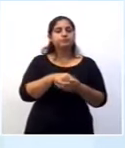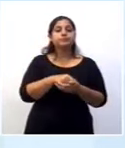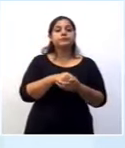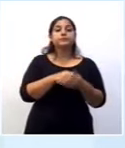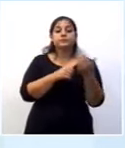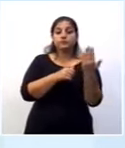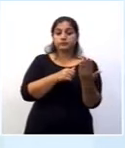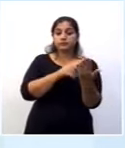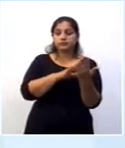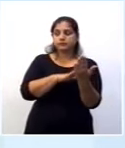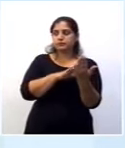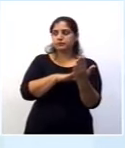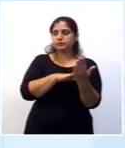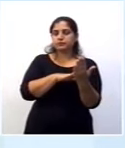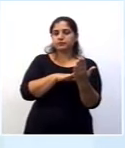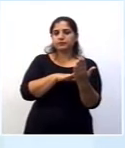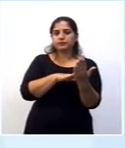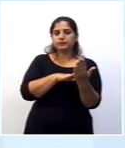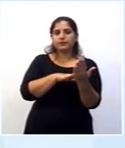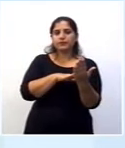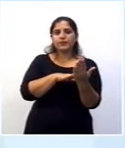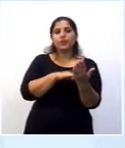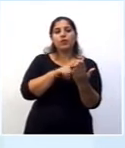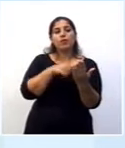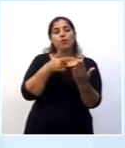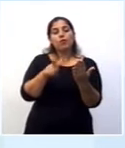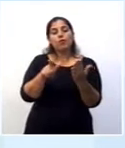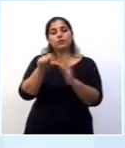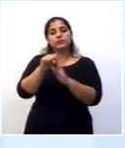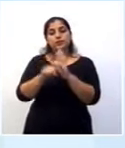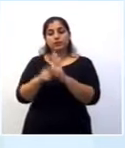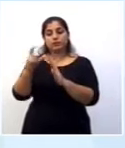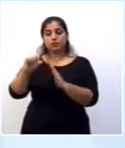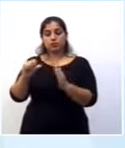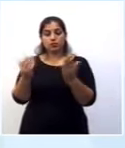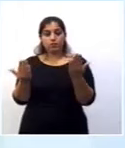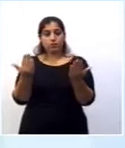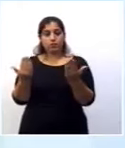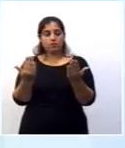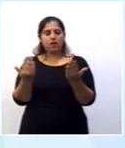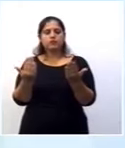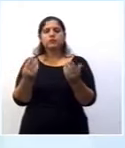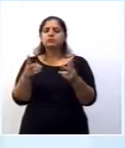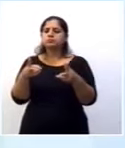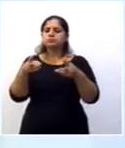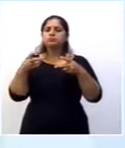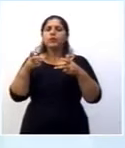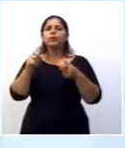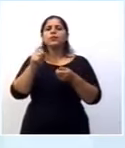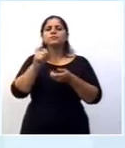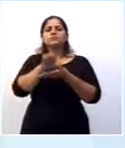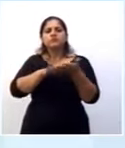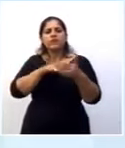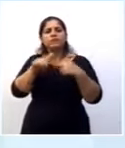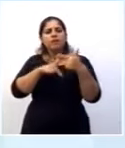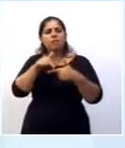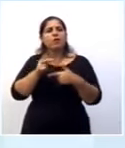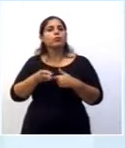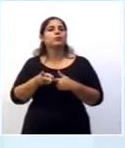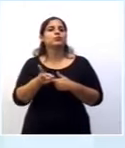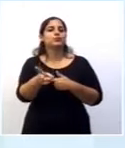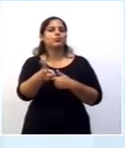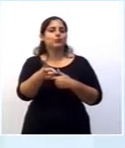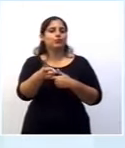né? E para esse último do século XIX, destaque quais atividades permaneceram